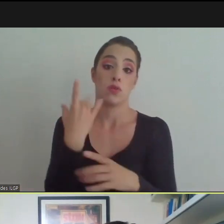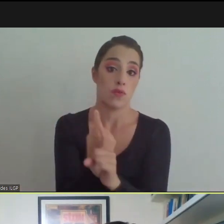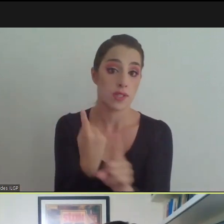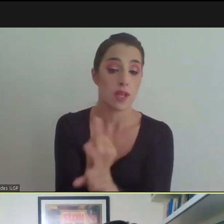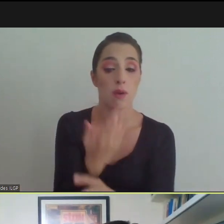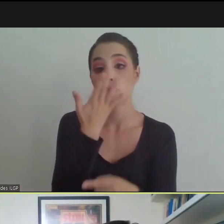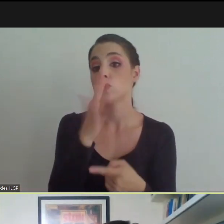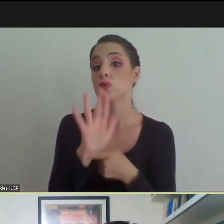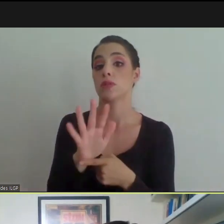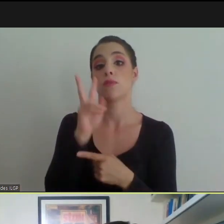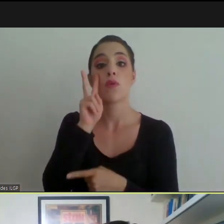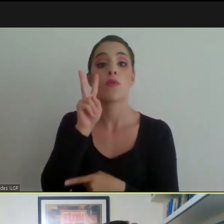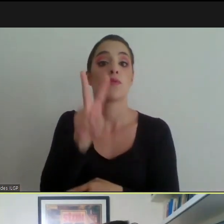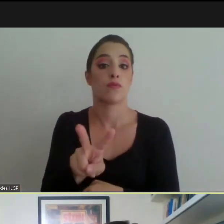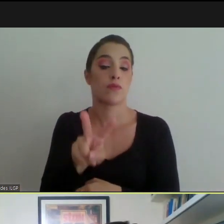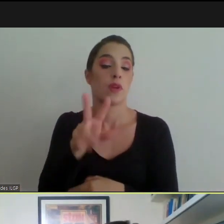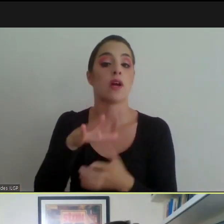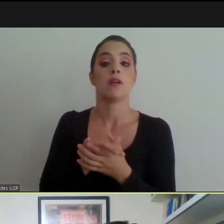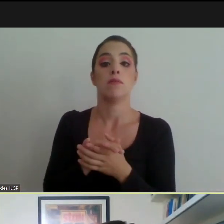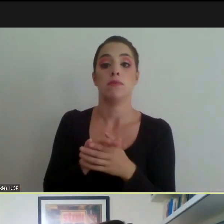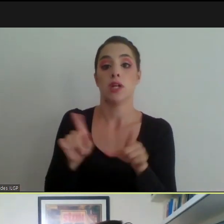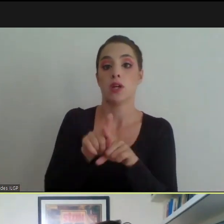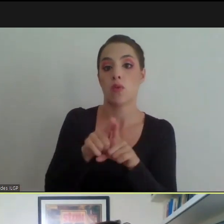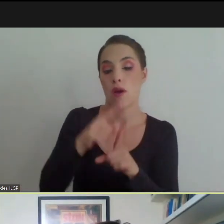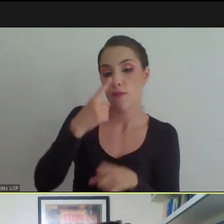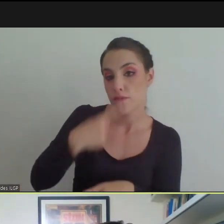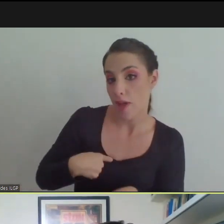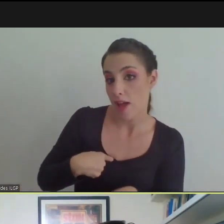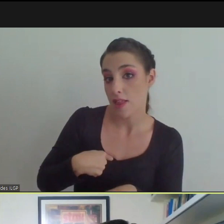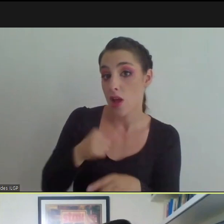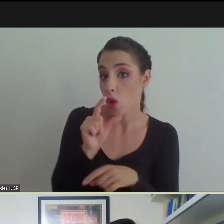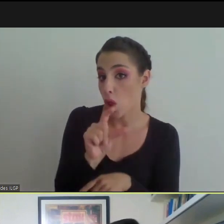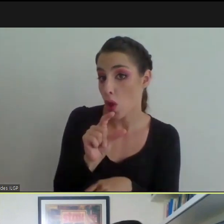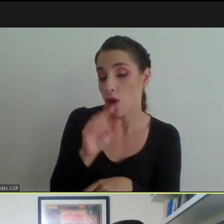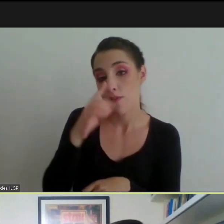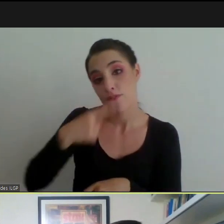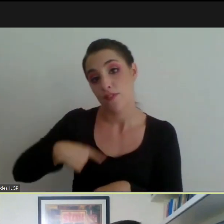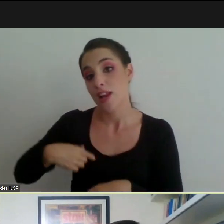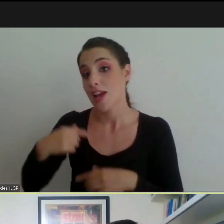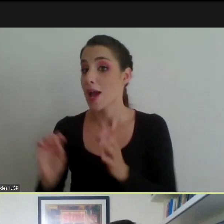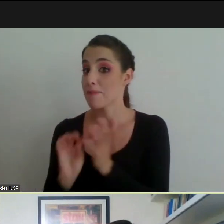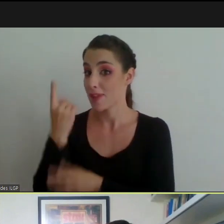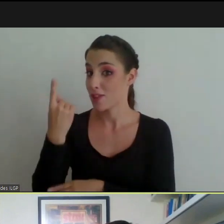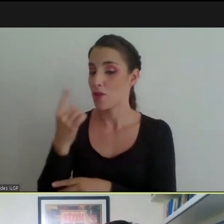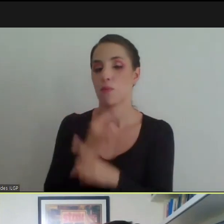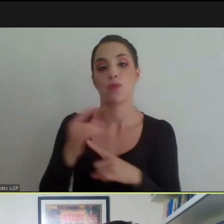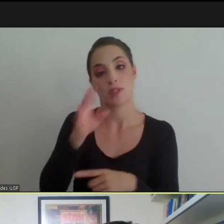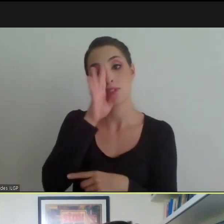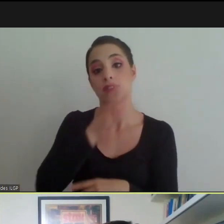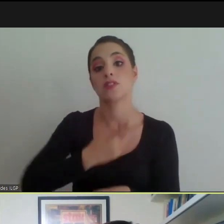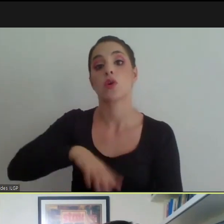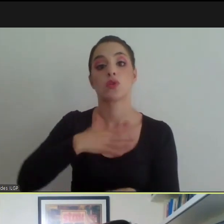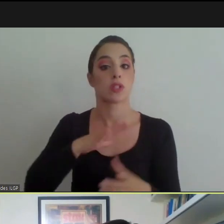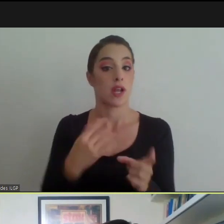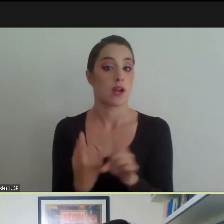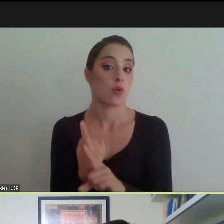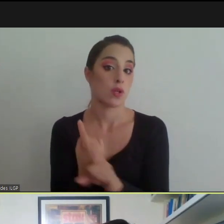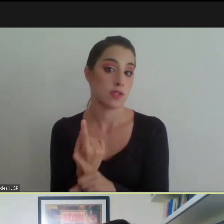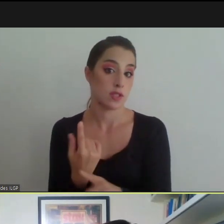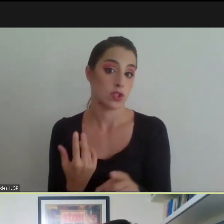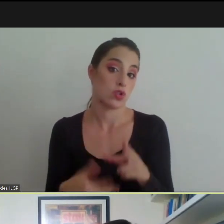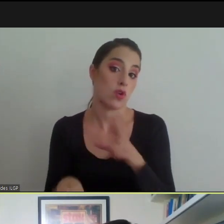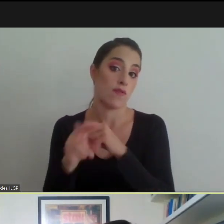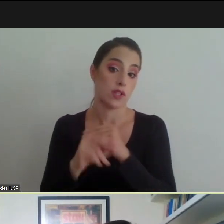o olhar da agilidade, de errar pequeno e errar rápido. Porque para inovar, para construir coisas novas, você